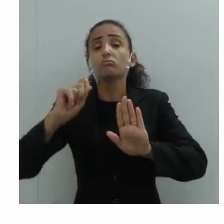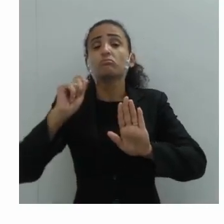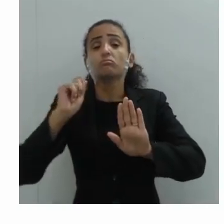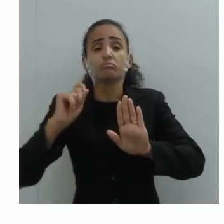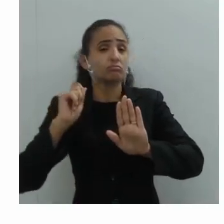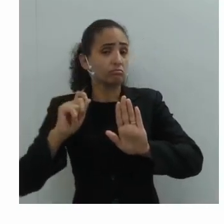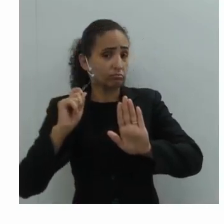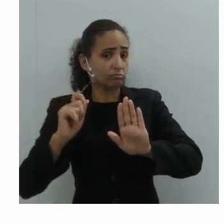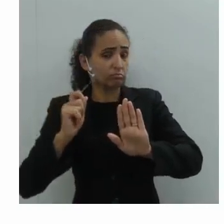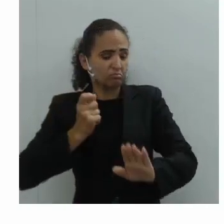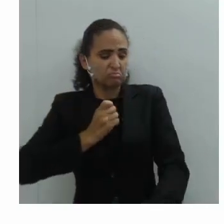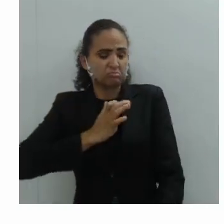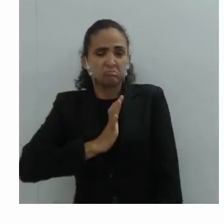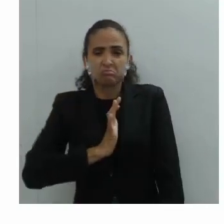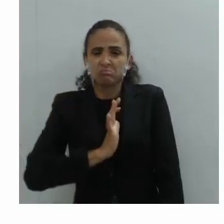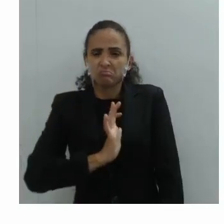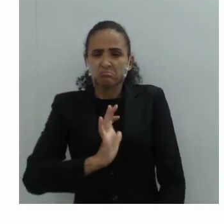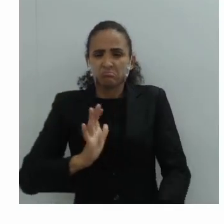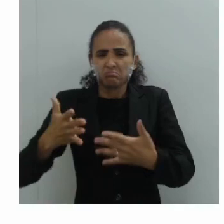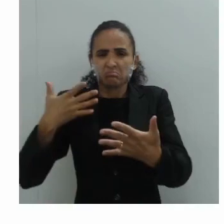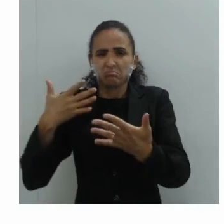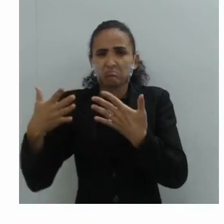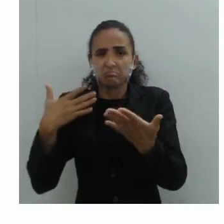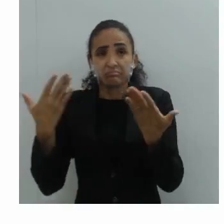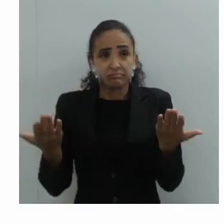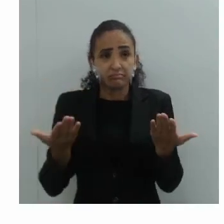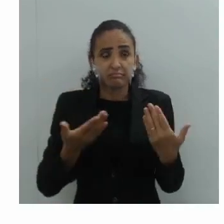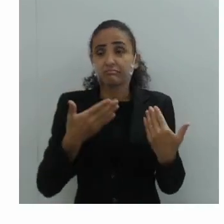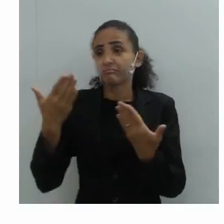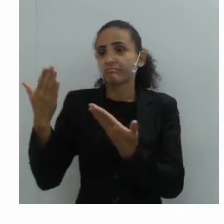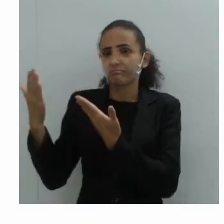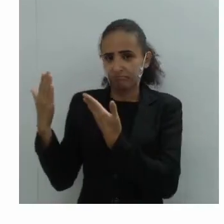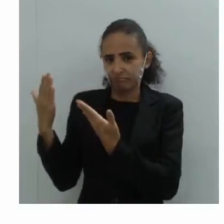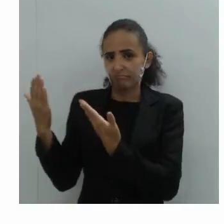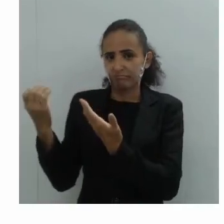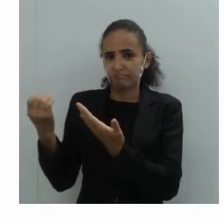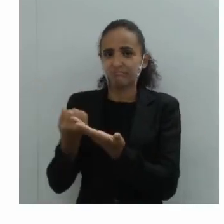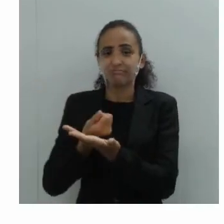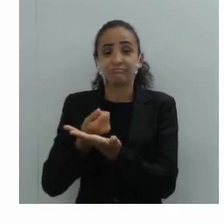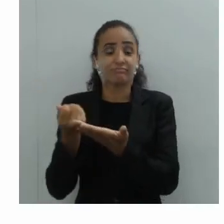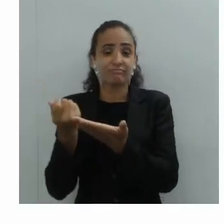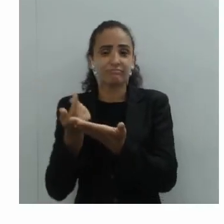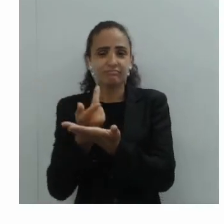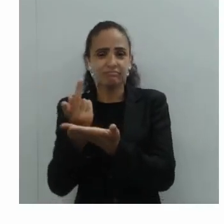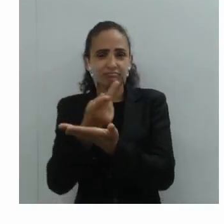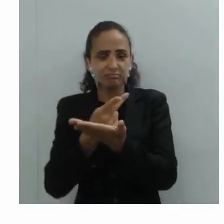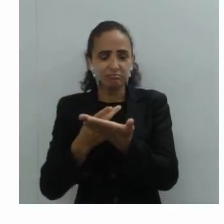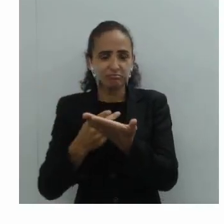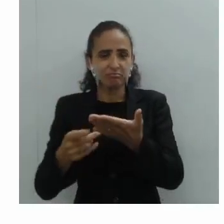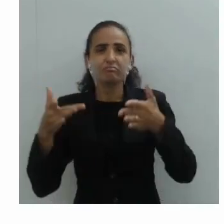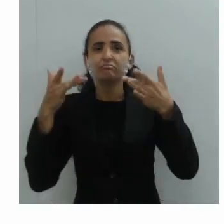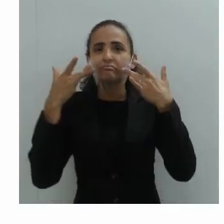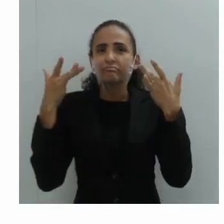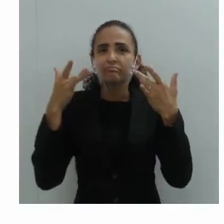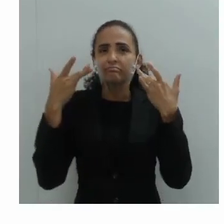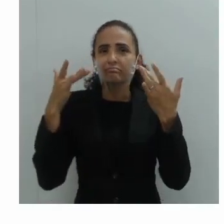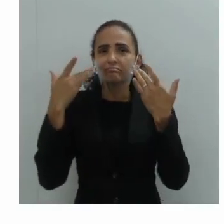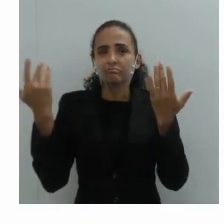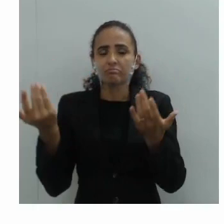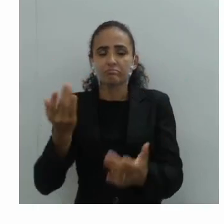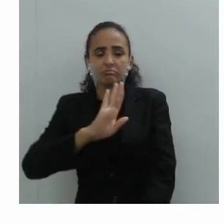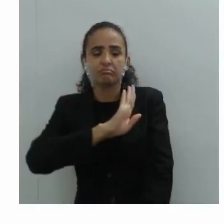de quê? Do ódio, o discurso de ódio. E aqui trago para vocês uma dramatização contra